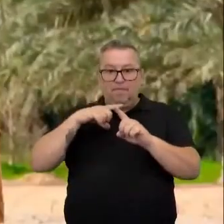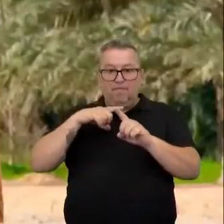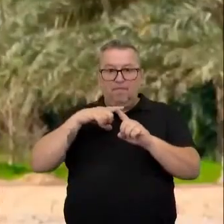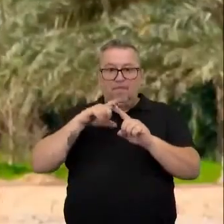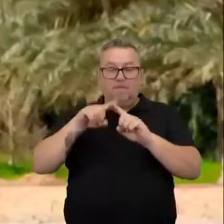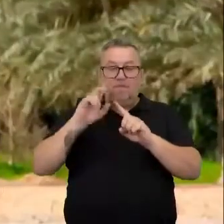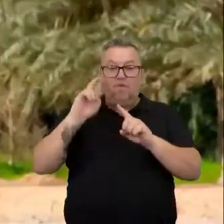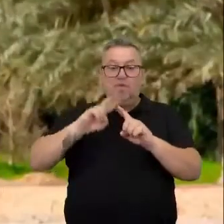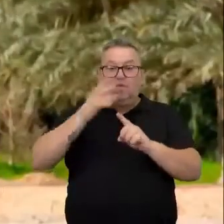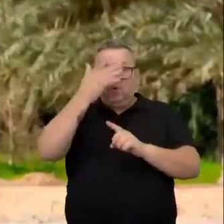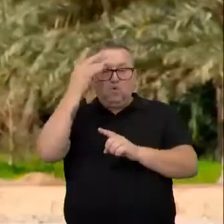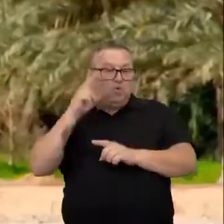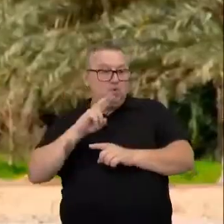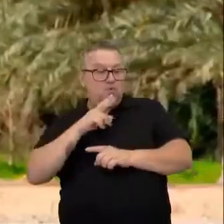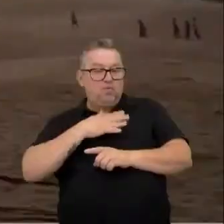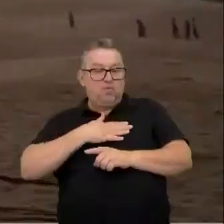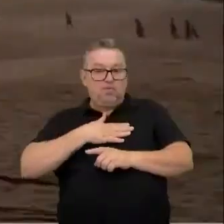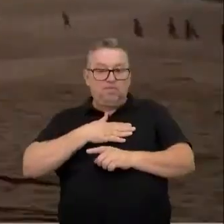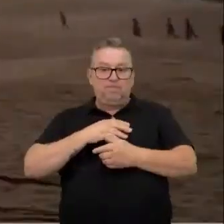atração turística.